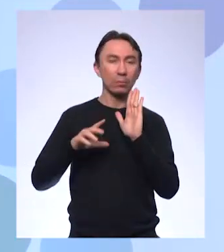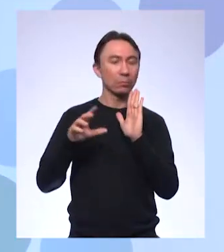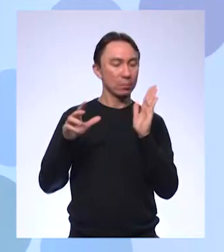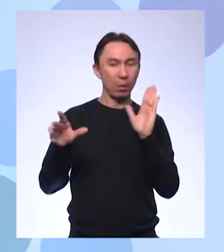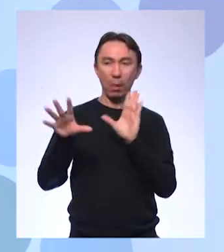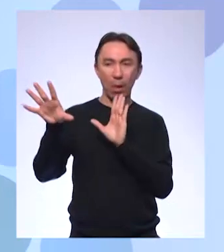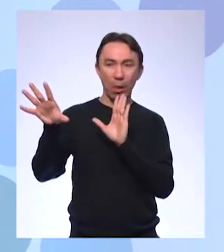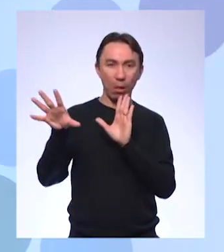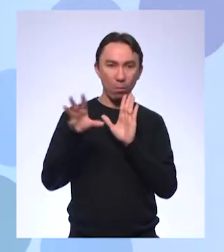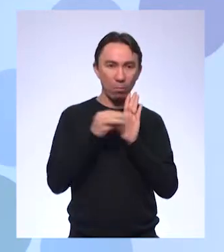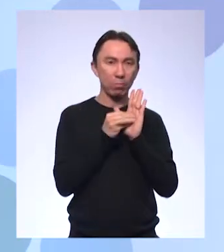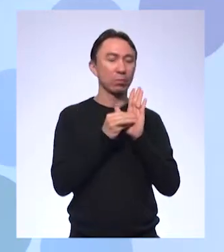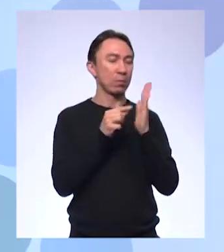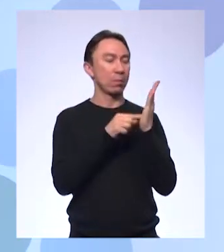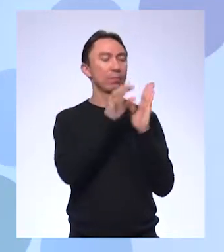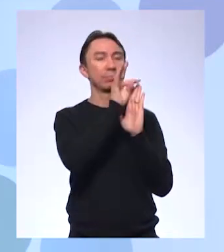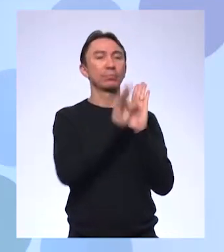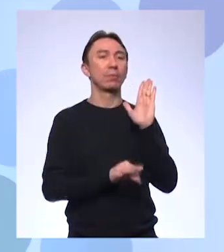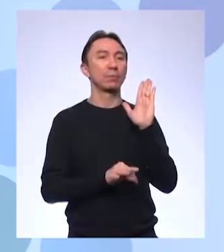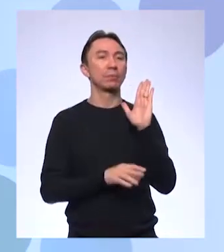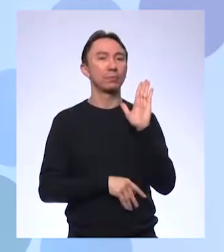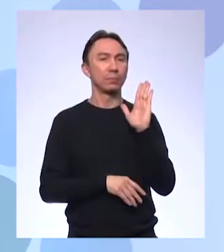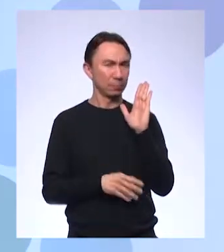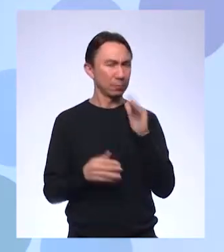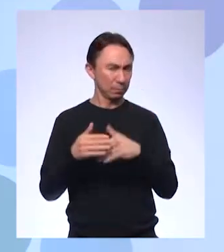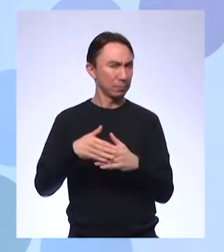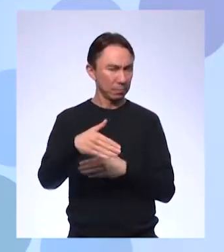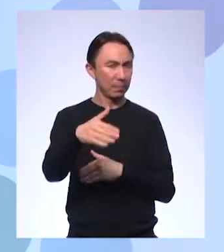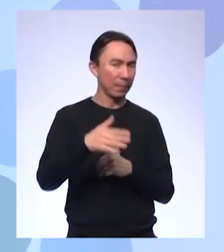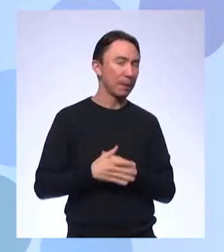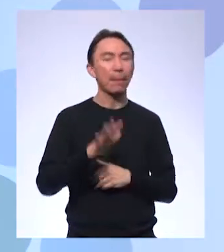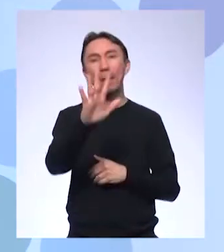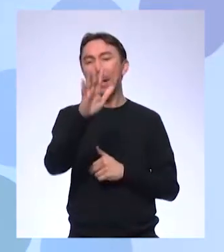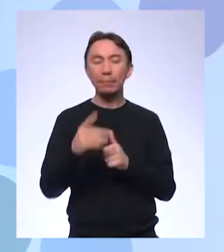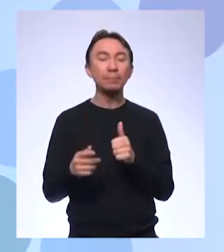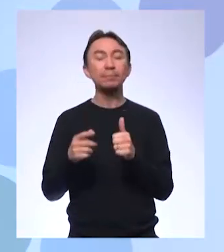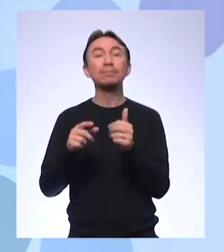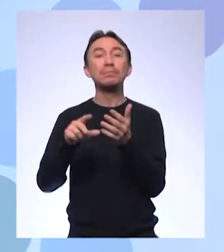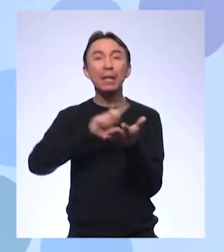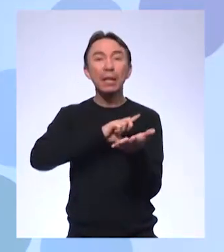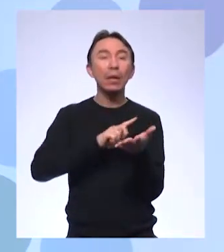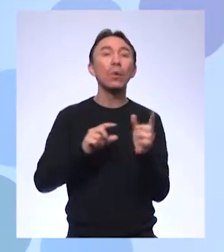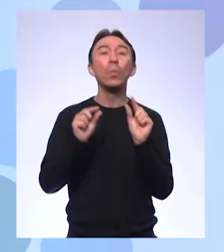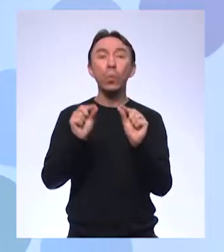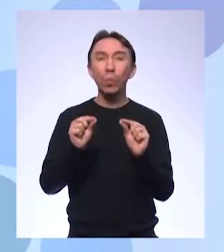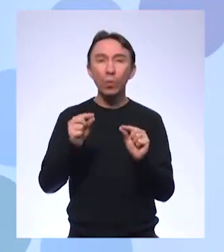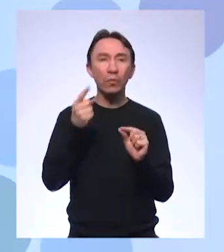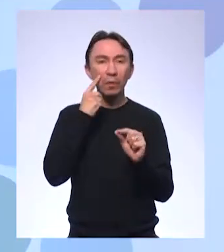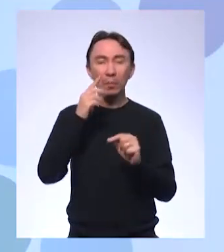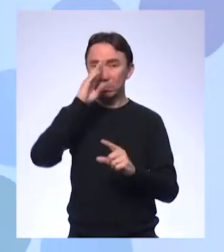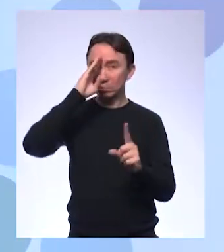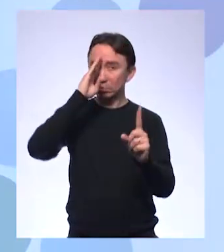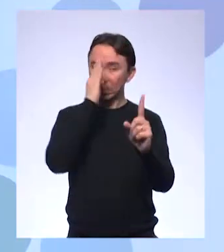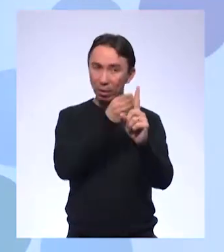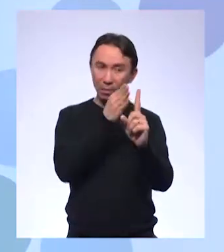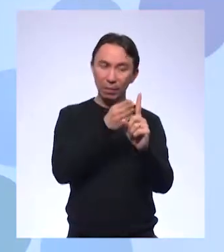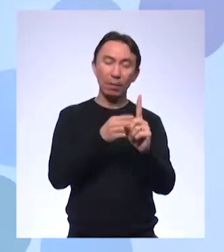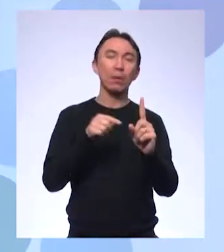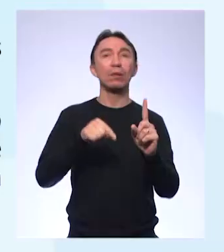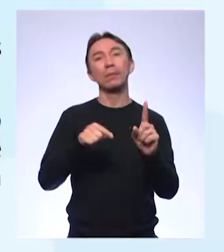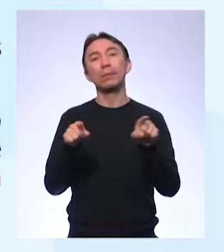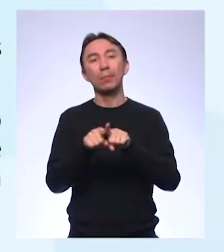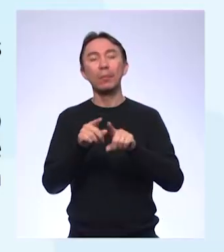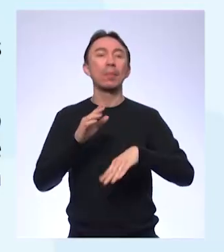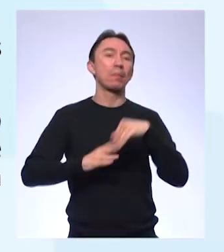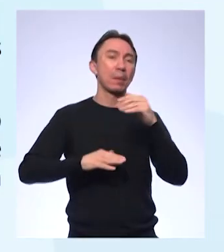material, daqui a pouquinho. Antes, a gente vai começar, né, os nossos trabalhos apresentando para vocês os objetivos e as habilidades da